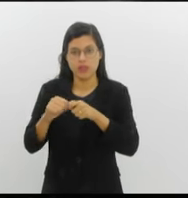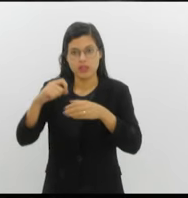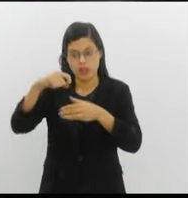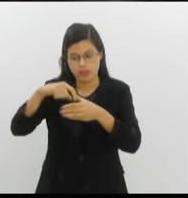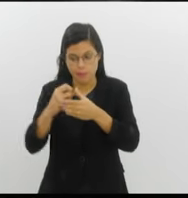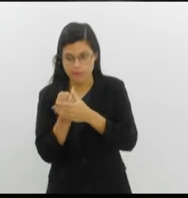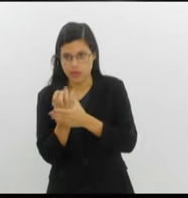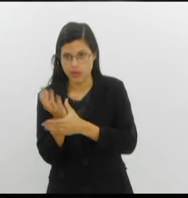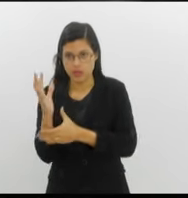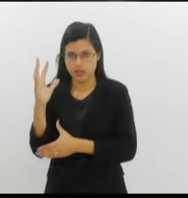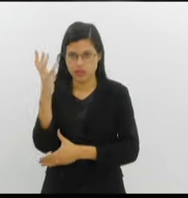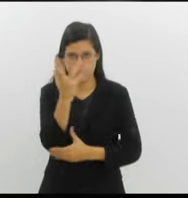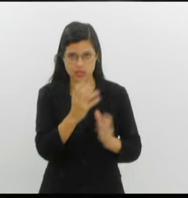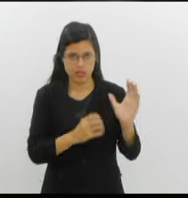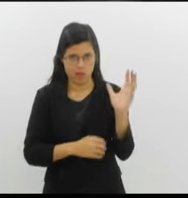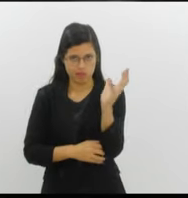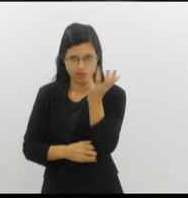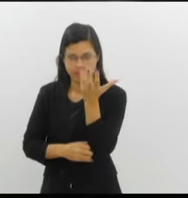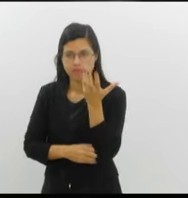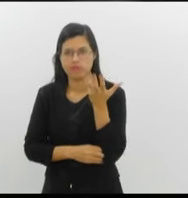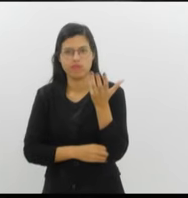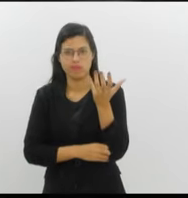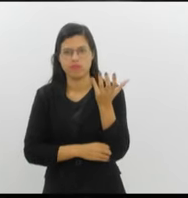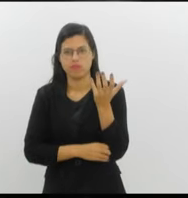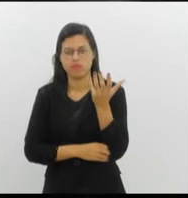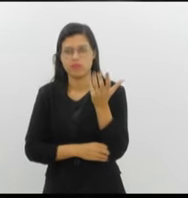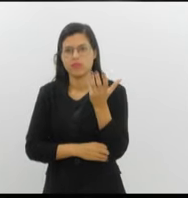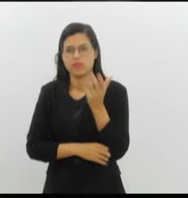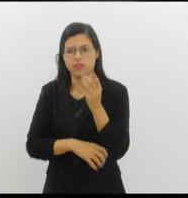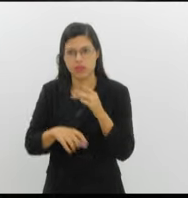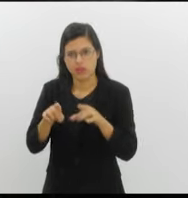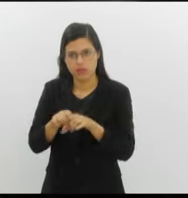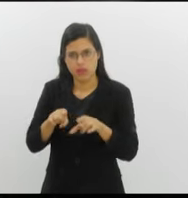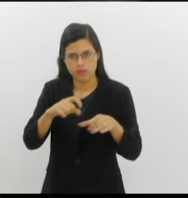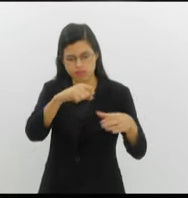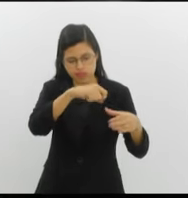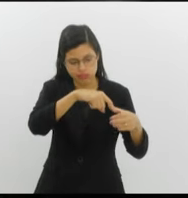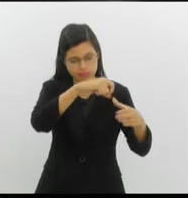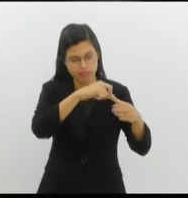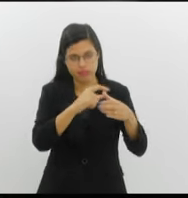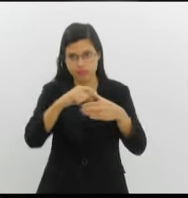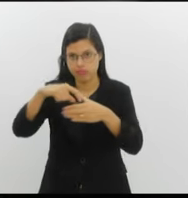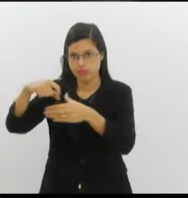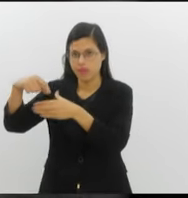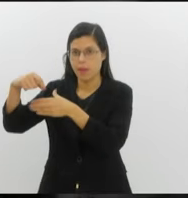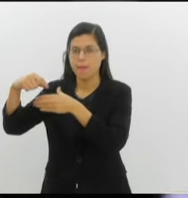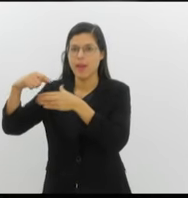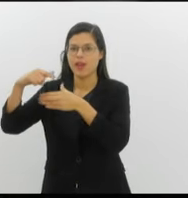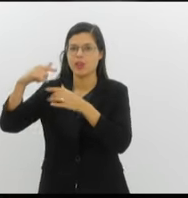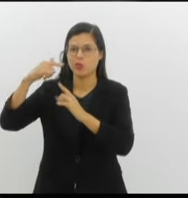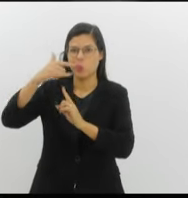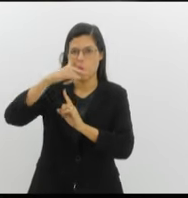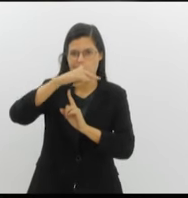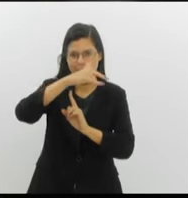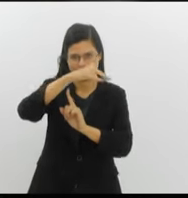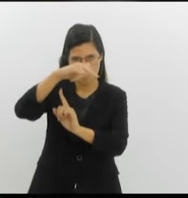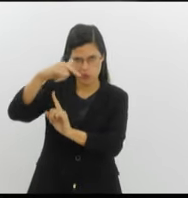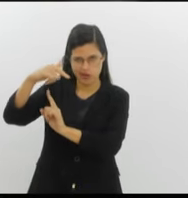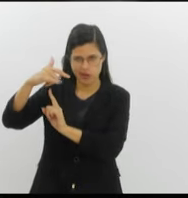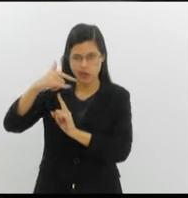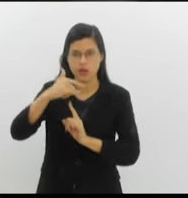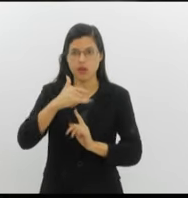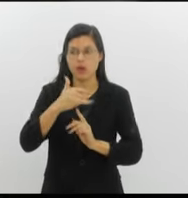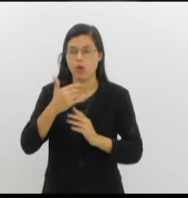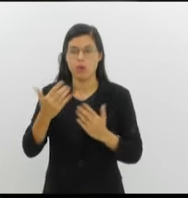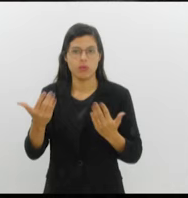vegetal, plantar árvores, lançar sementes por drones, hoje não